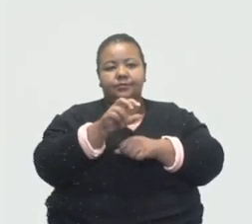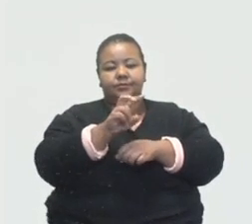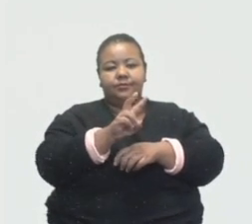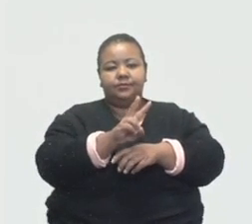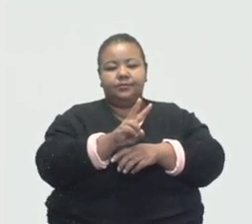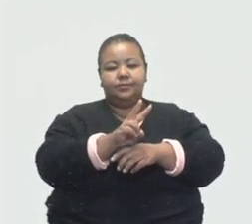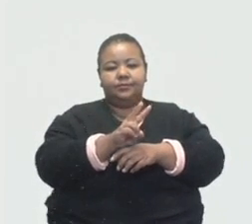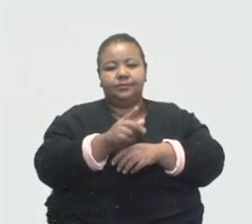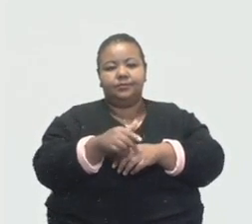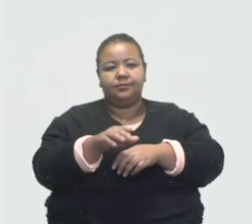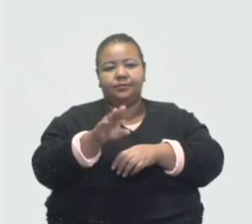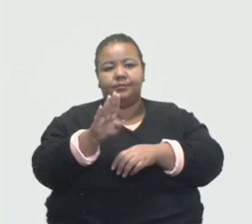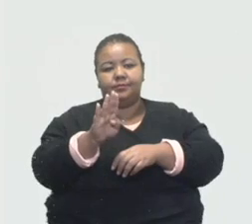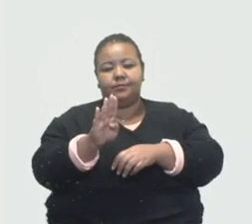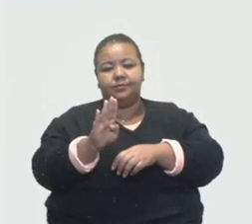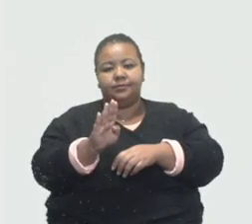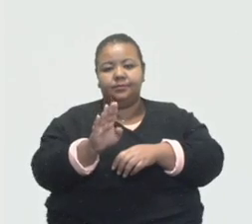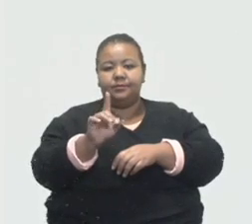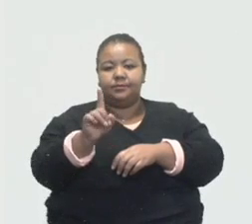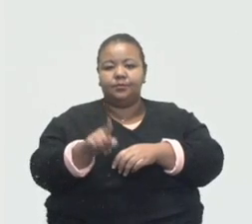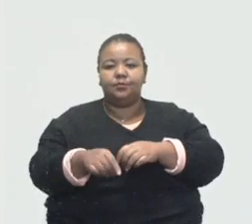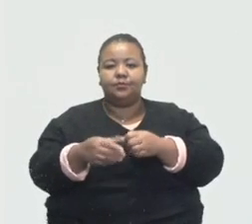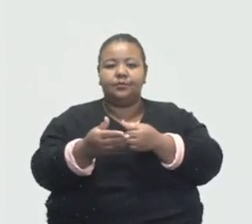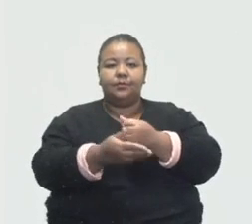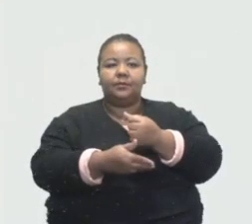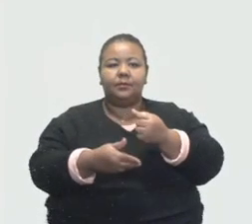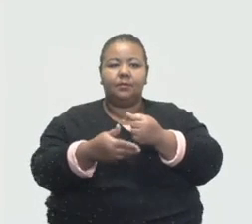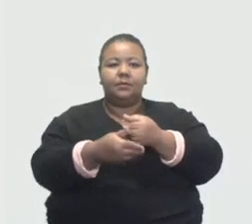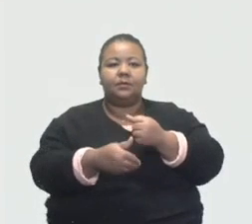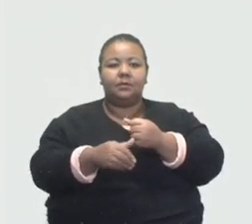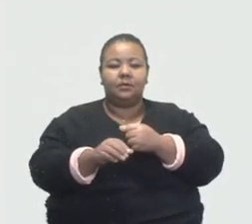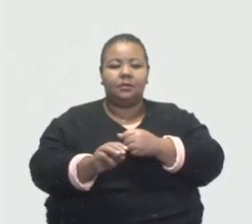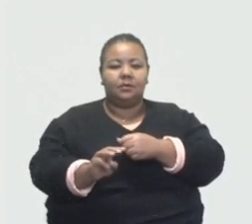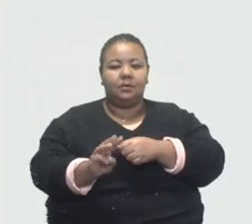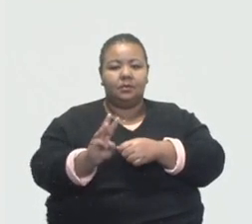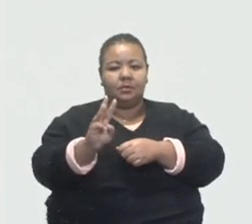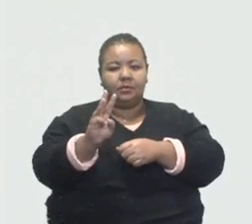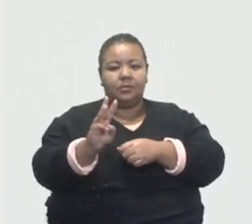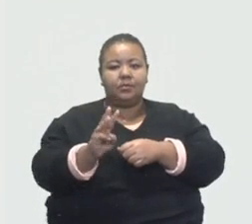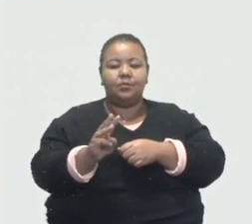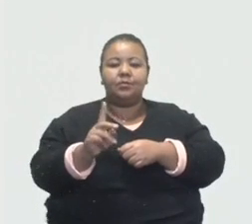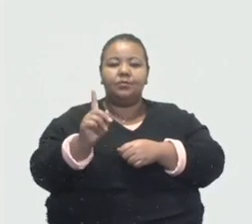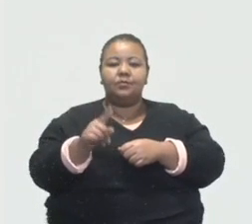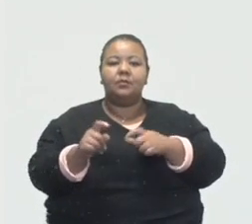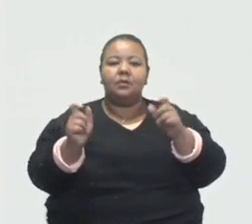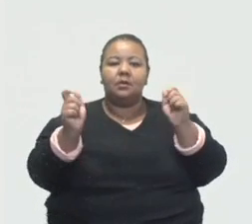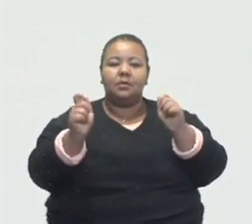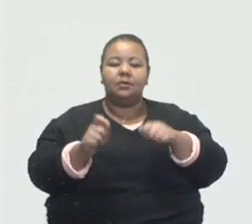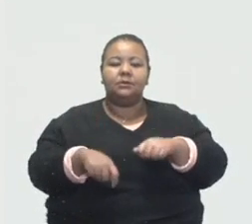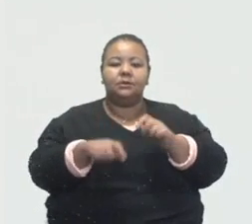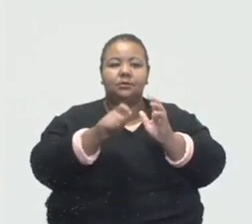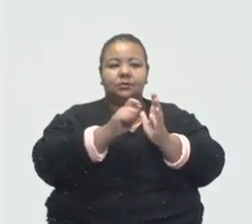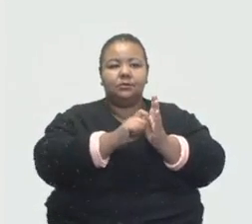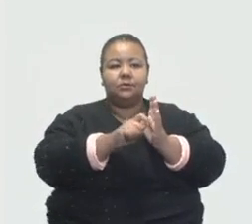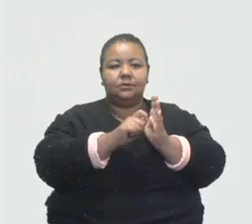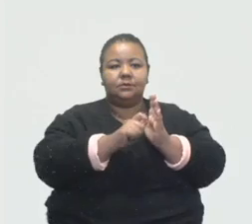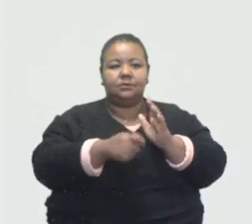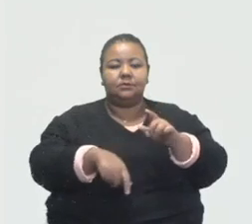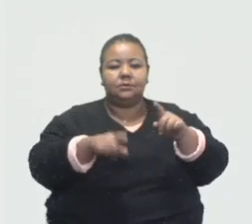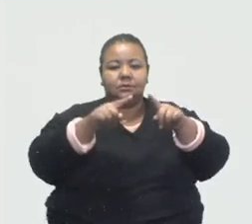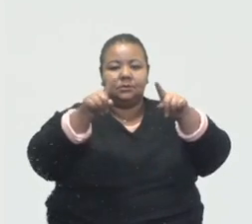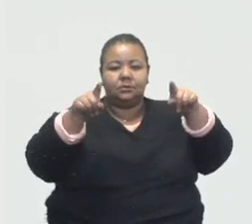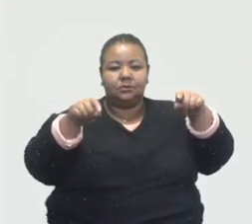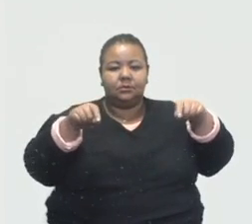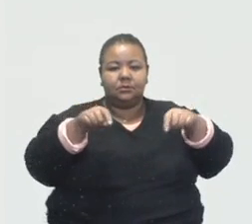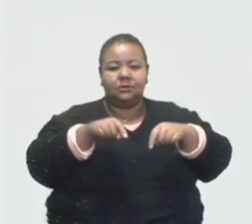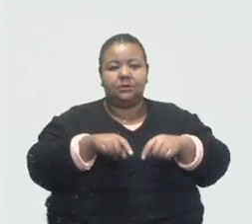espaço vetorial V, e B, uma base do nosso espaço vetorial W, é possível escrever uma matriz T